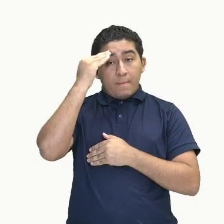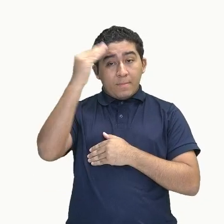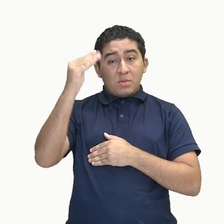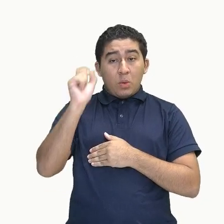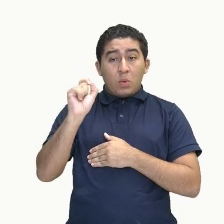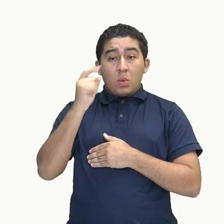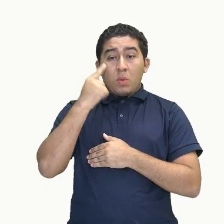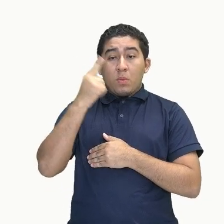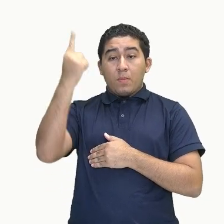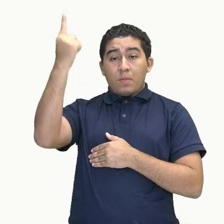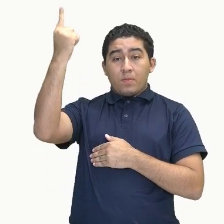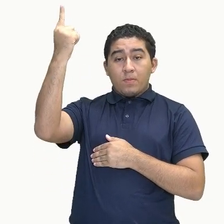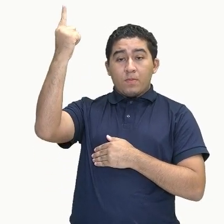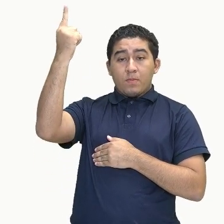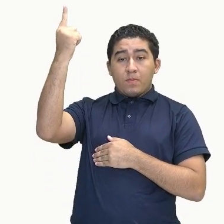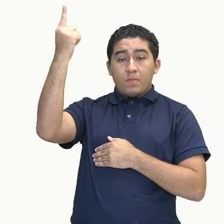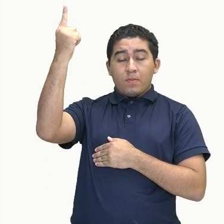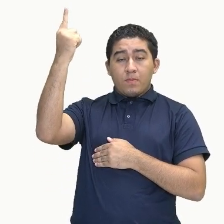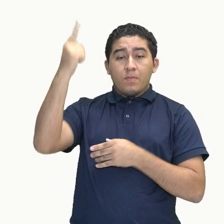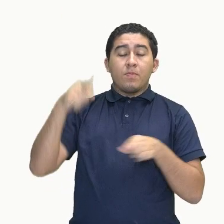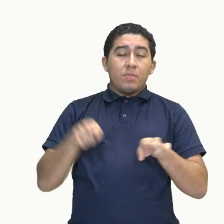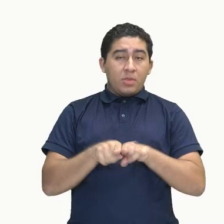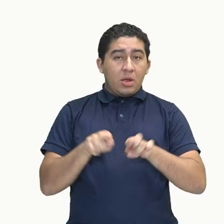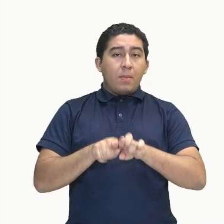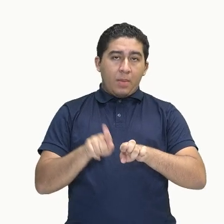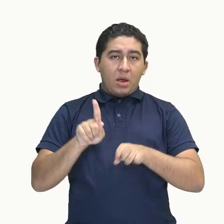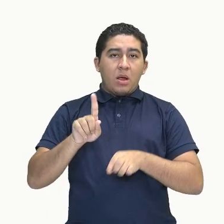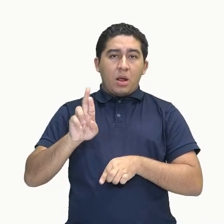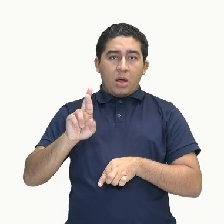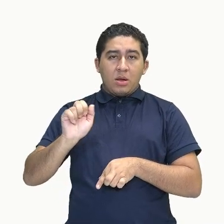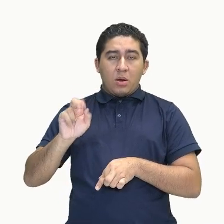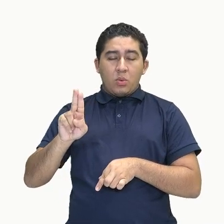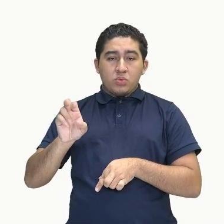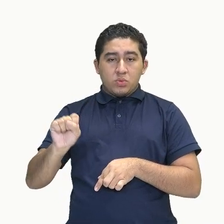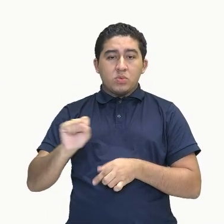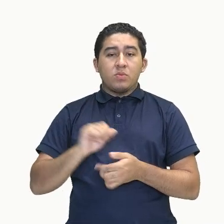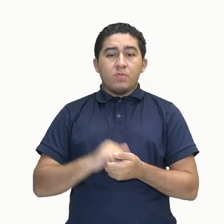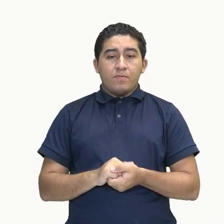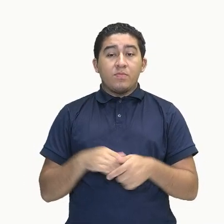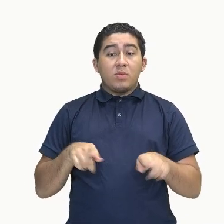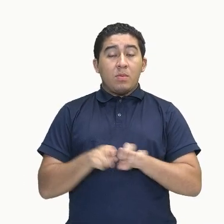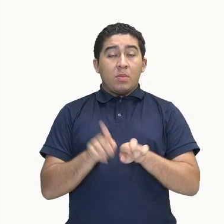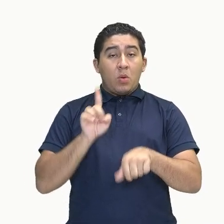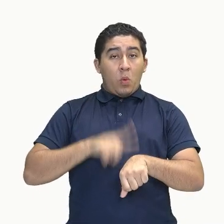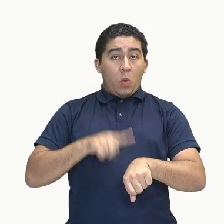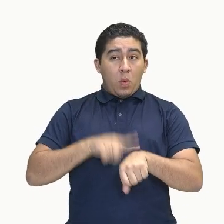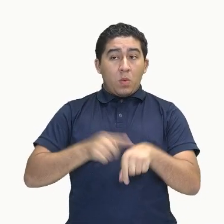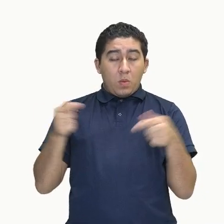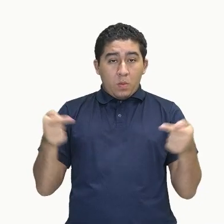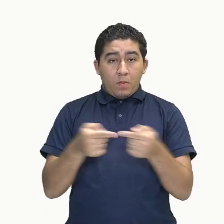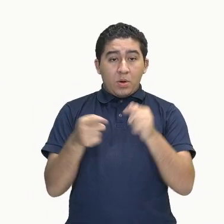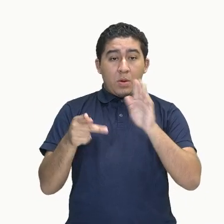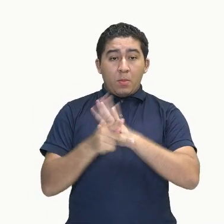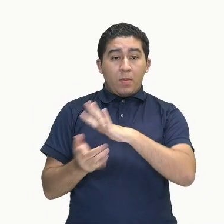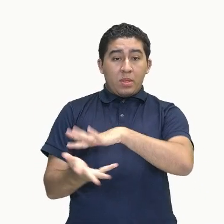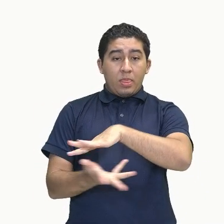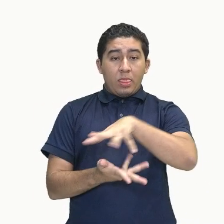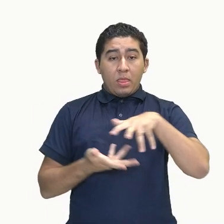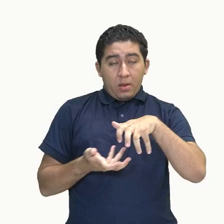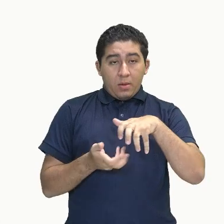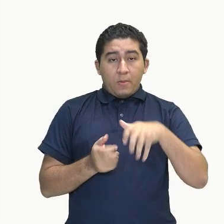nossas longitudes também em graus. E aqui também nós vamos definir os fusos horários da Terra. A